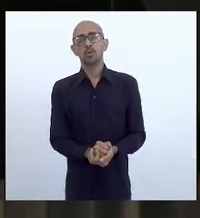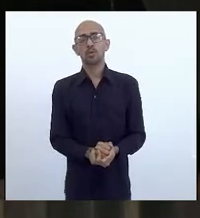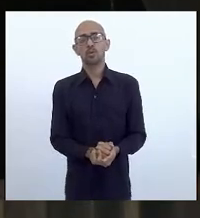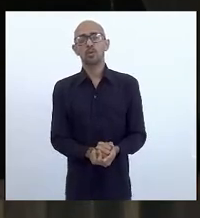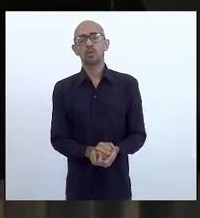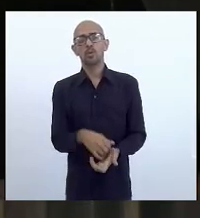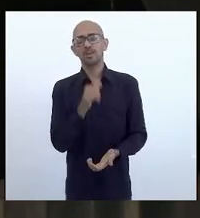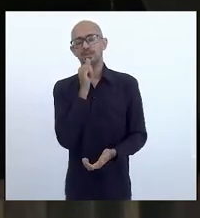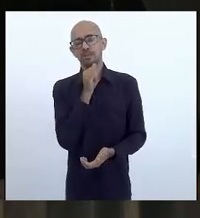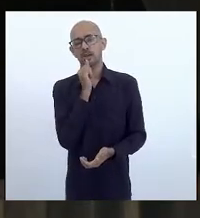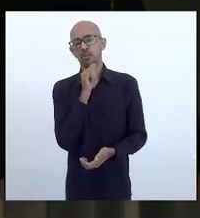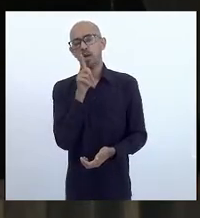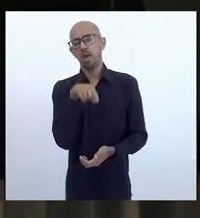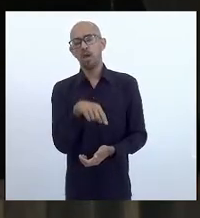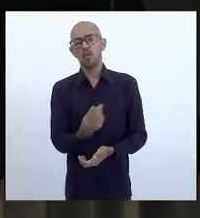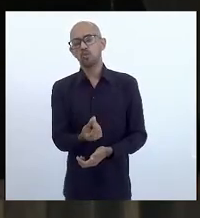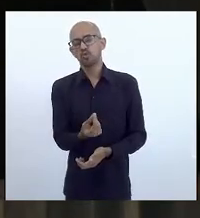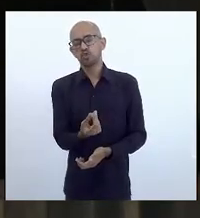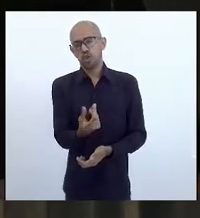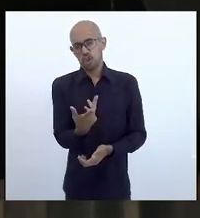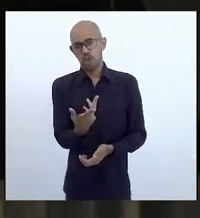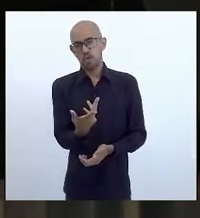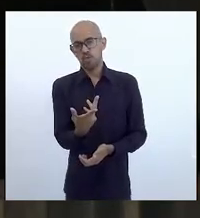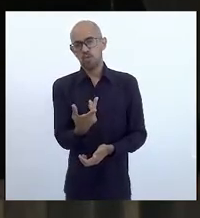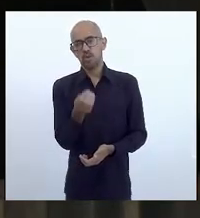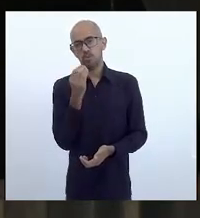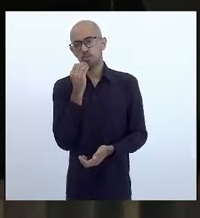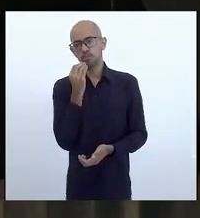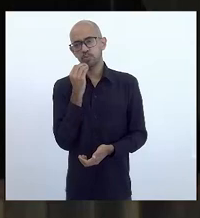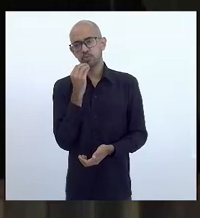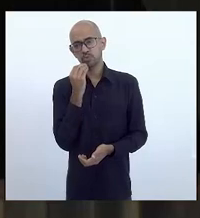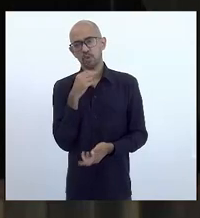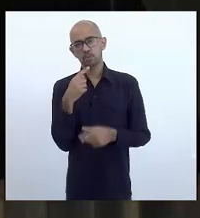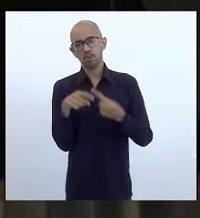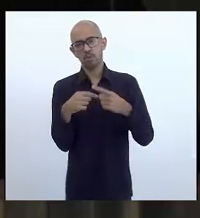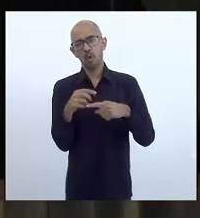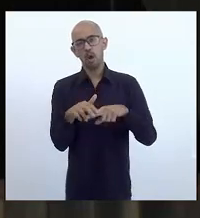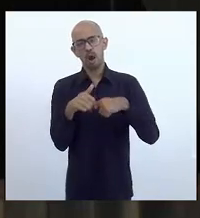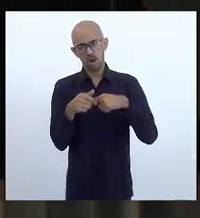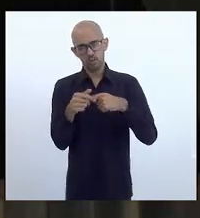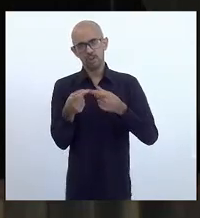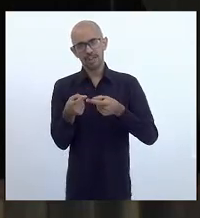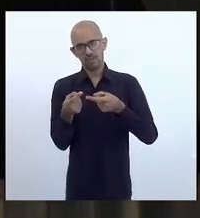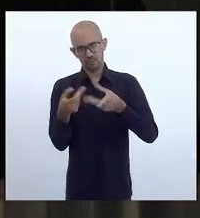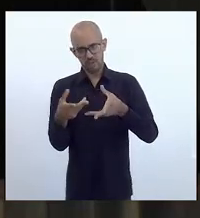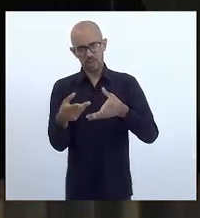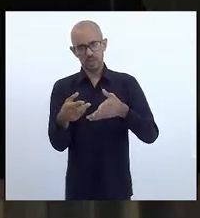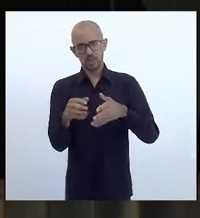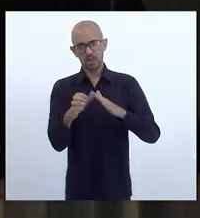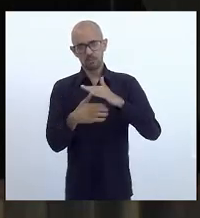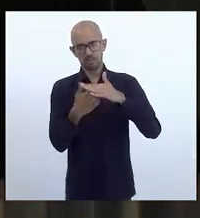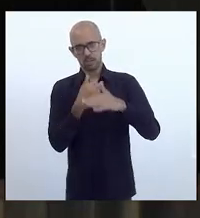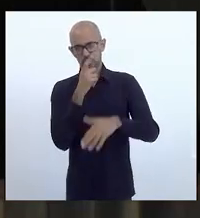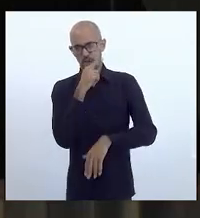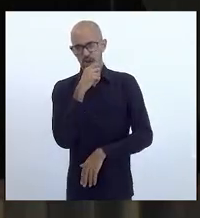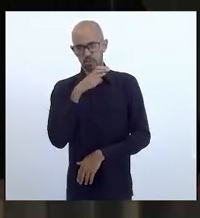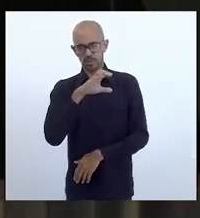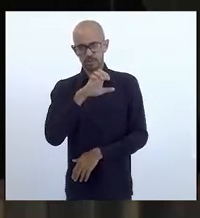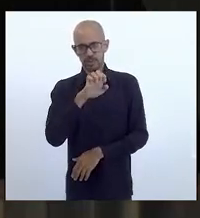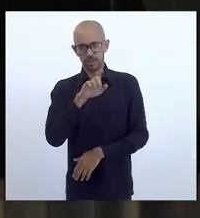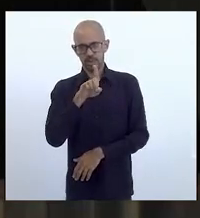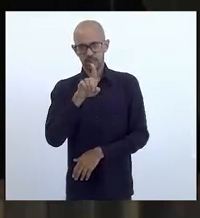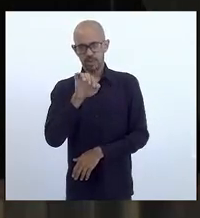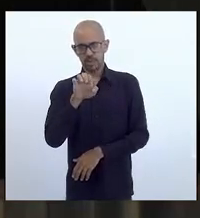o dinheiro que viria a partir da venda da SEDAI. Lembrando que nós